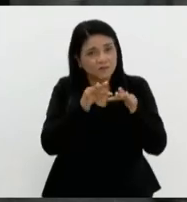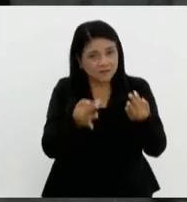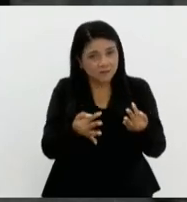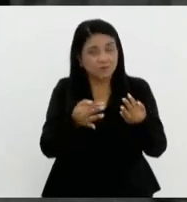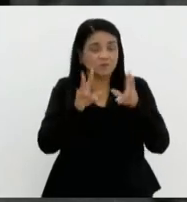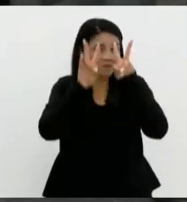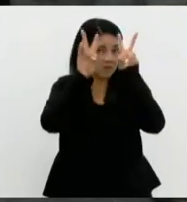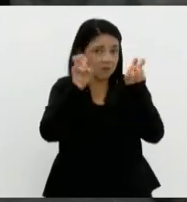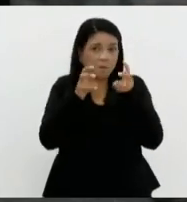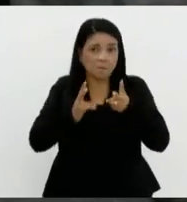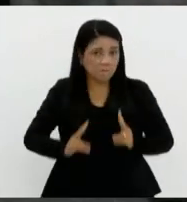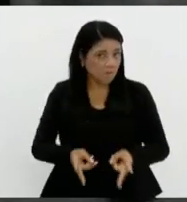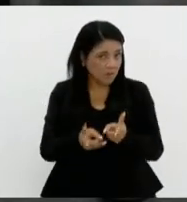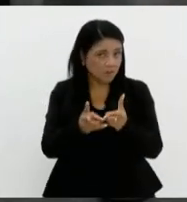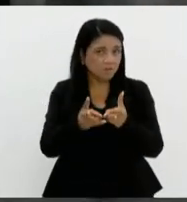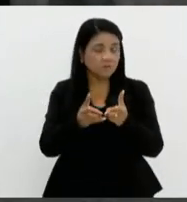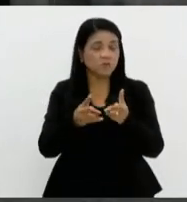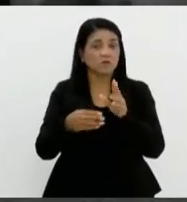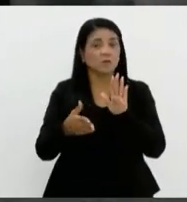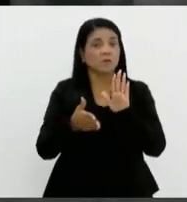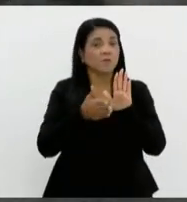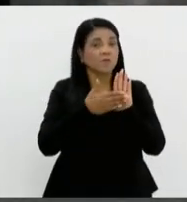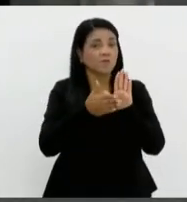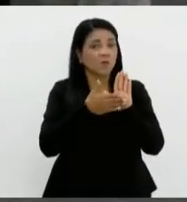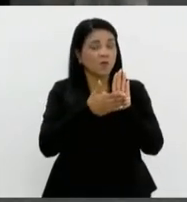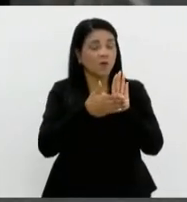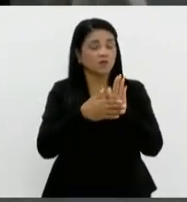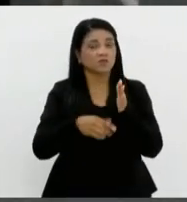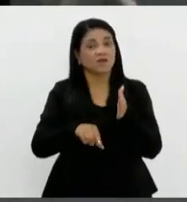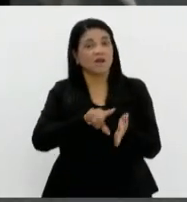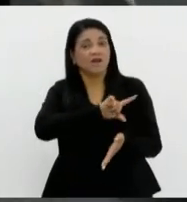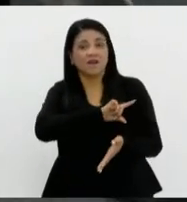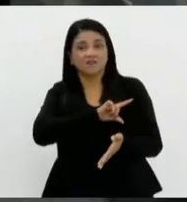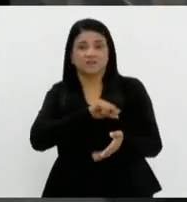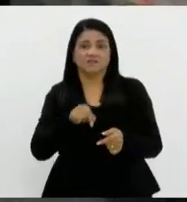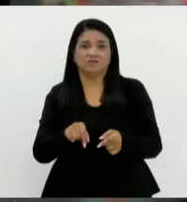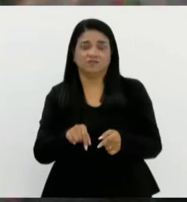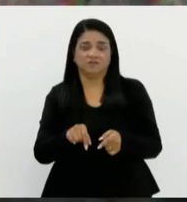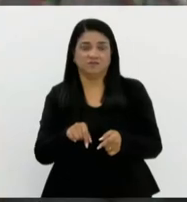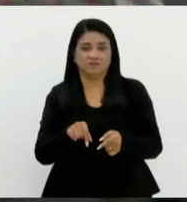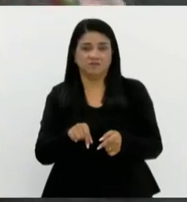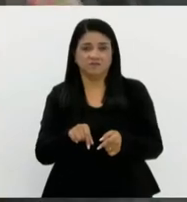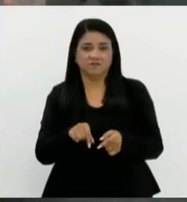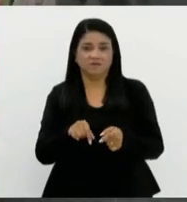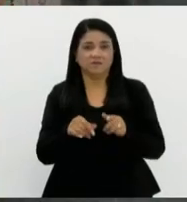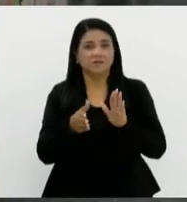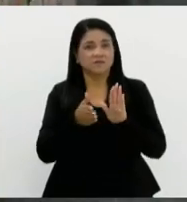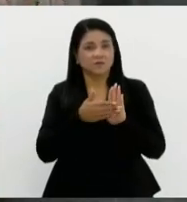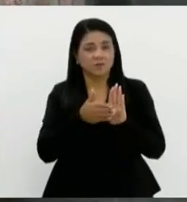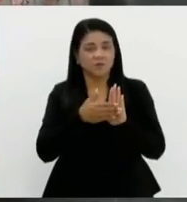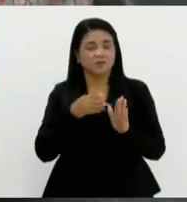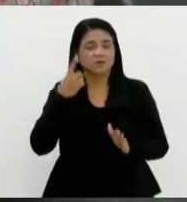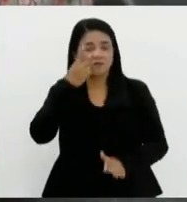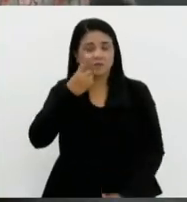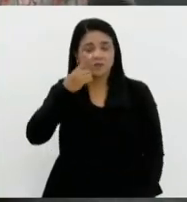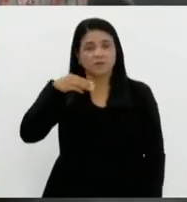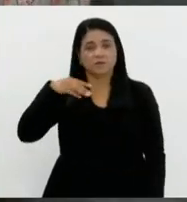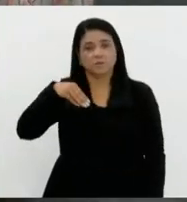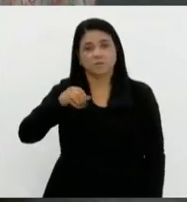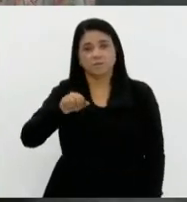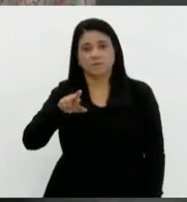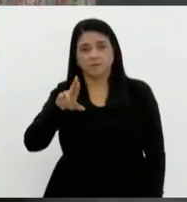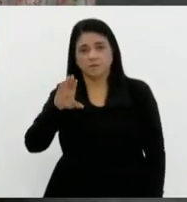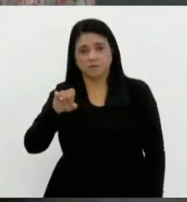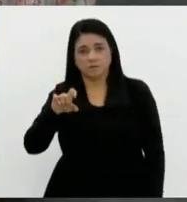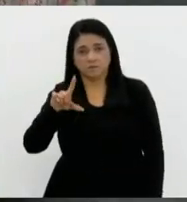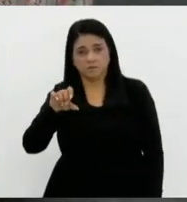teor, antes, uma proposta antes mesmo da proposta do senhor, do deputado Marcelo Dino, que